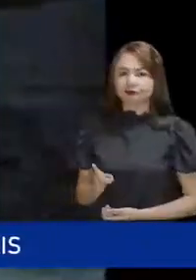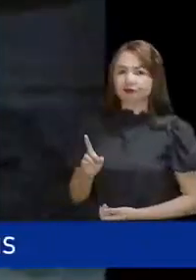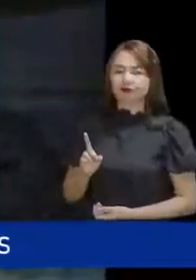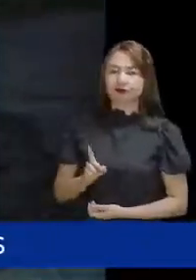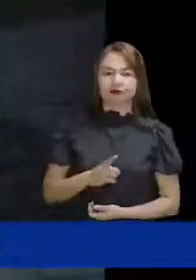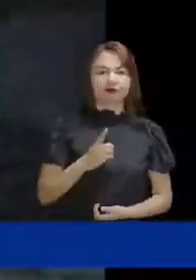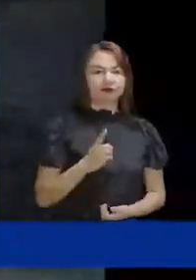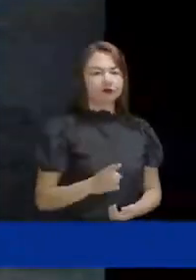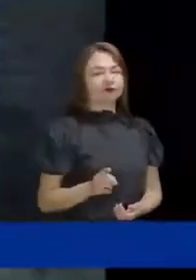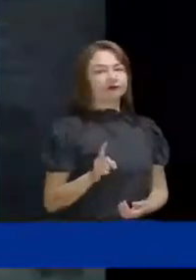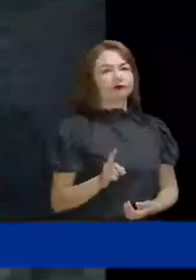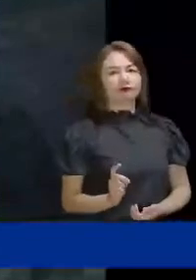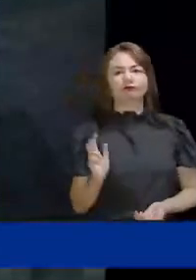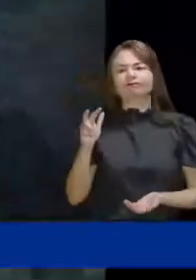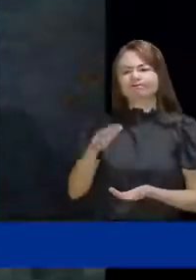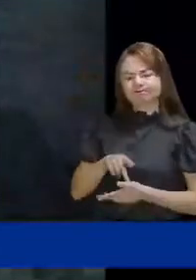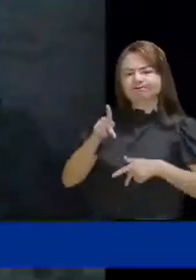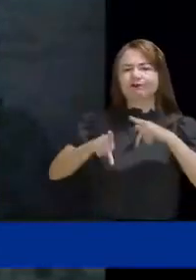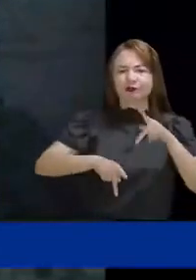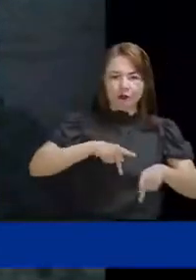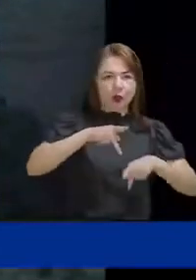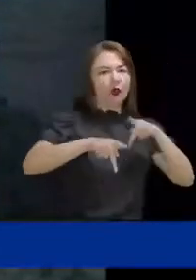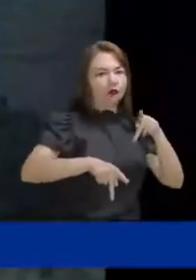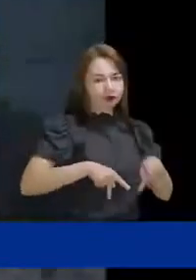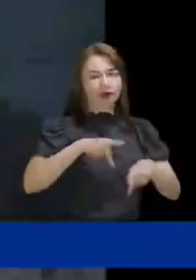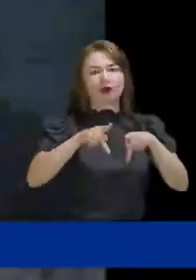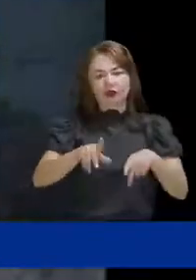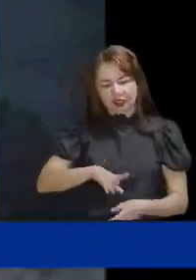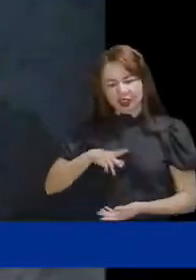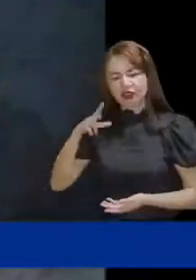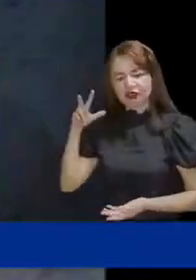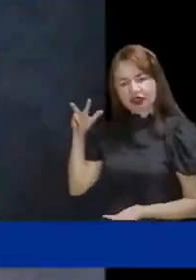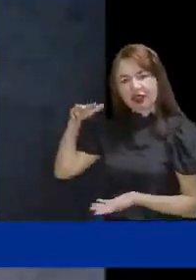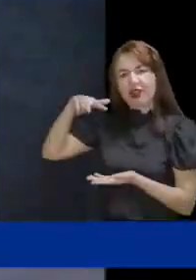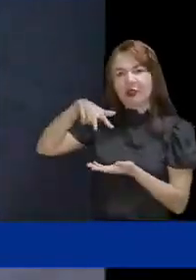Sequência de imagem do estado. Ei, amor.